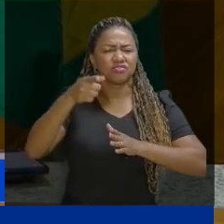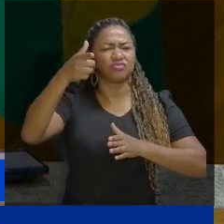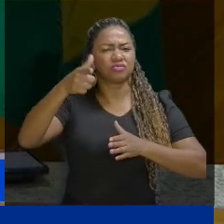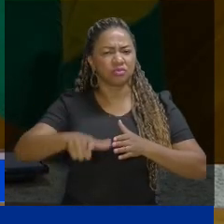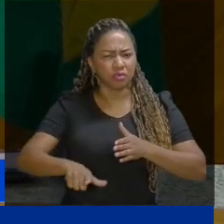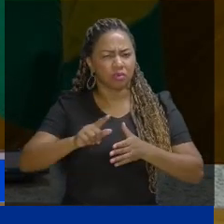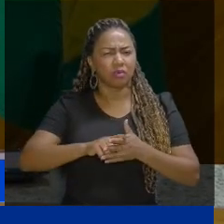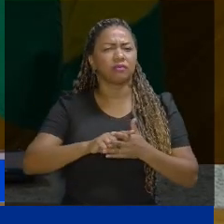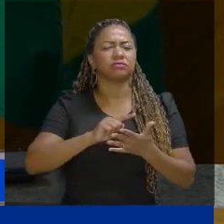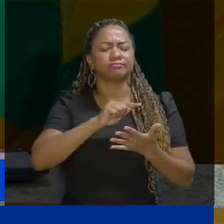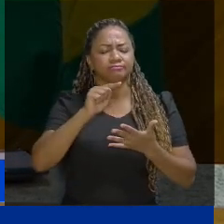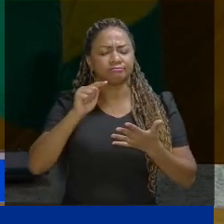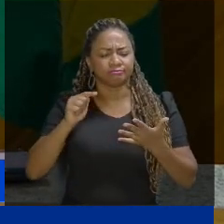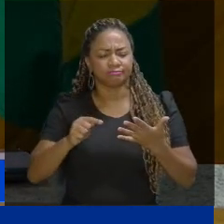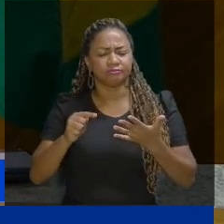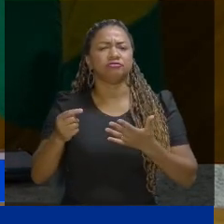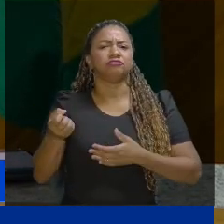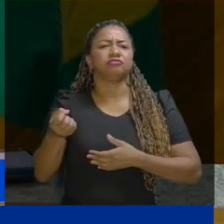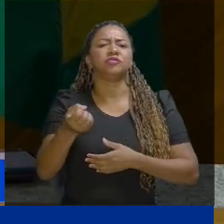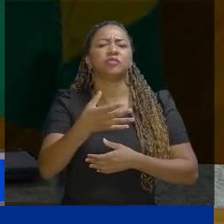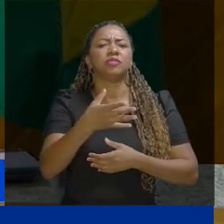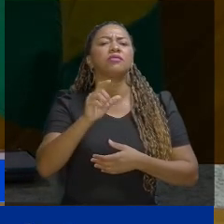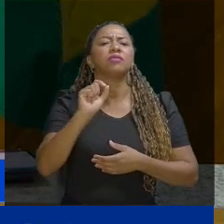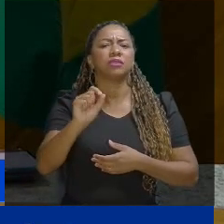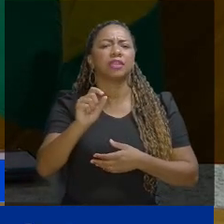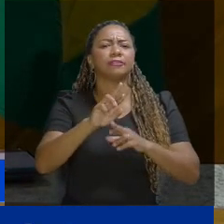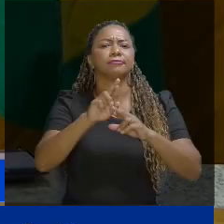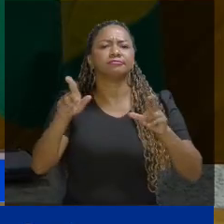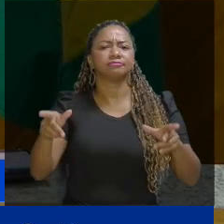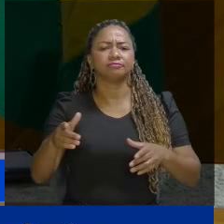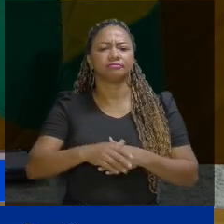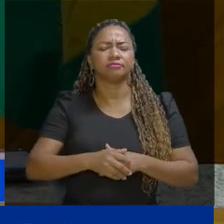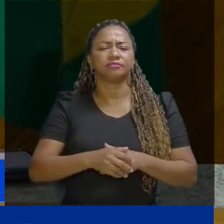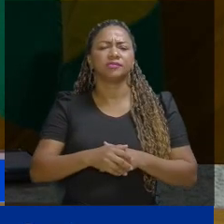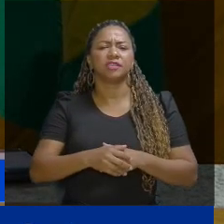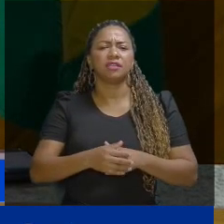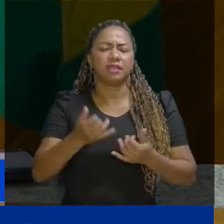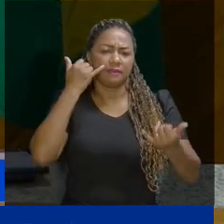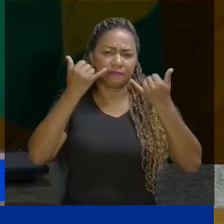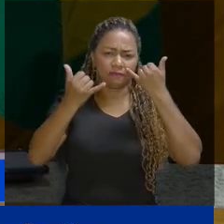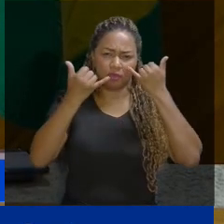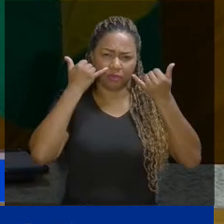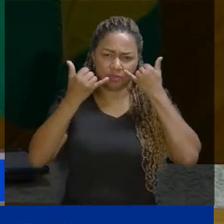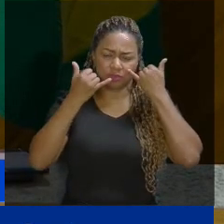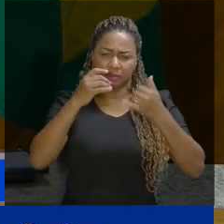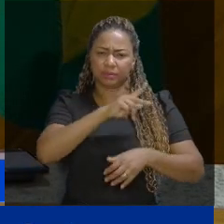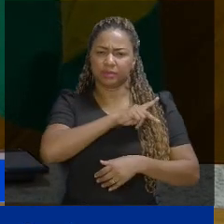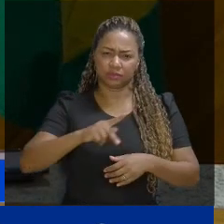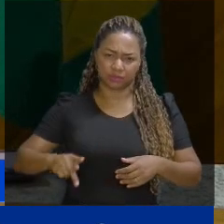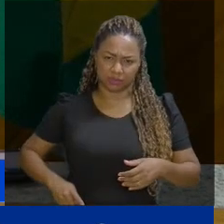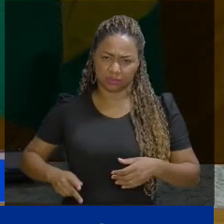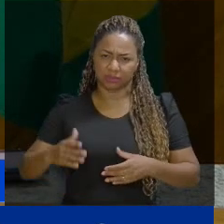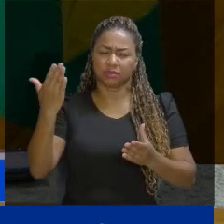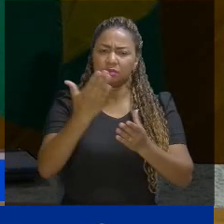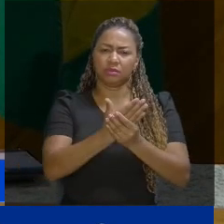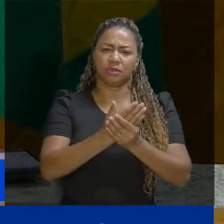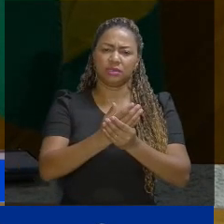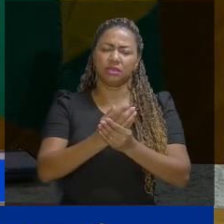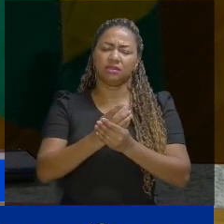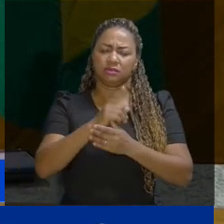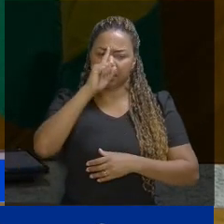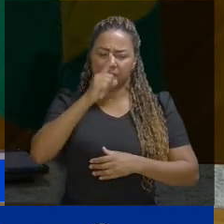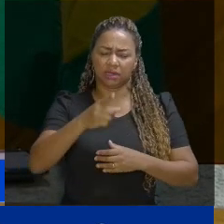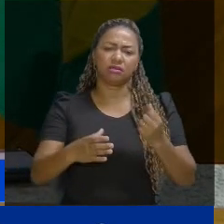matéria, identificou um fato novo, que seria a prestação de informações pela presidência da Corte dentro dos autos do mandado